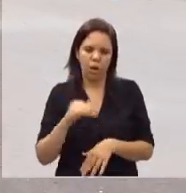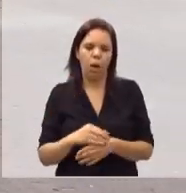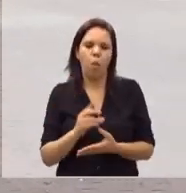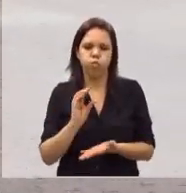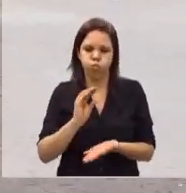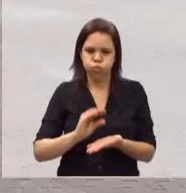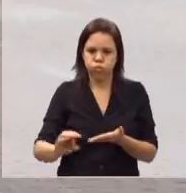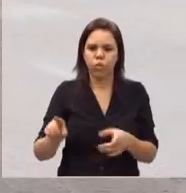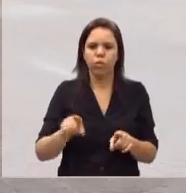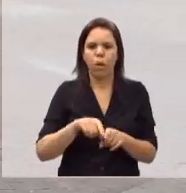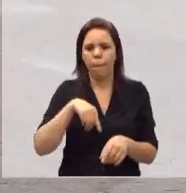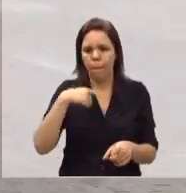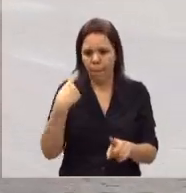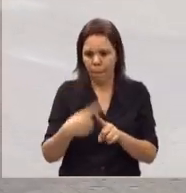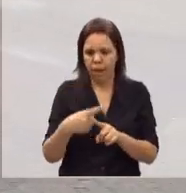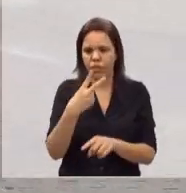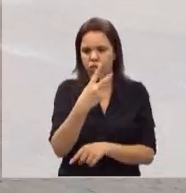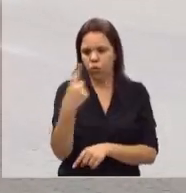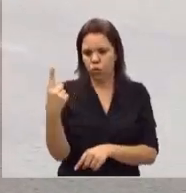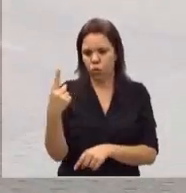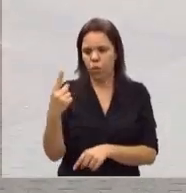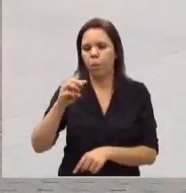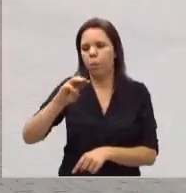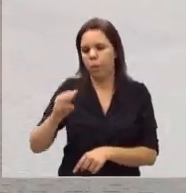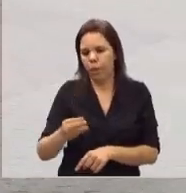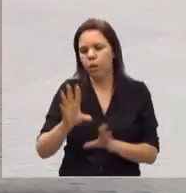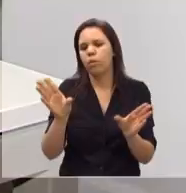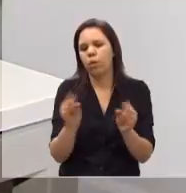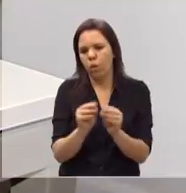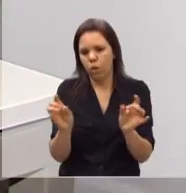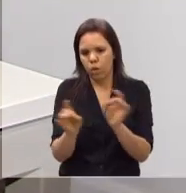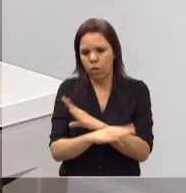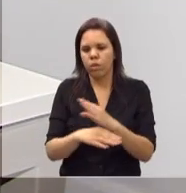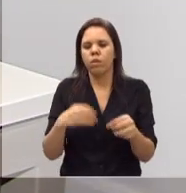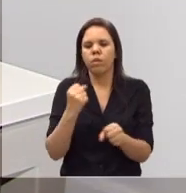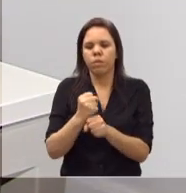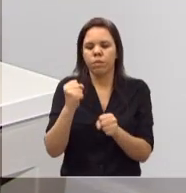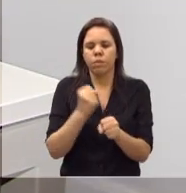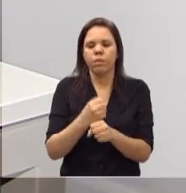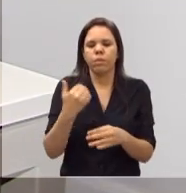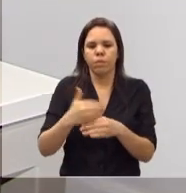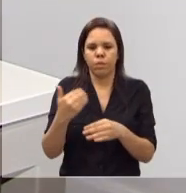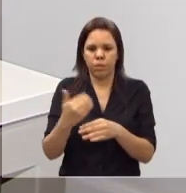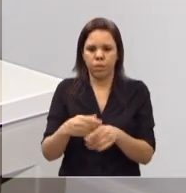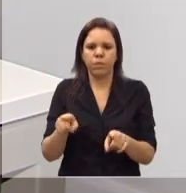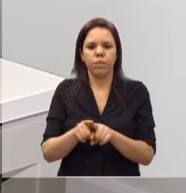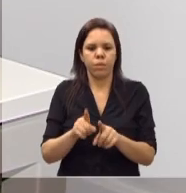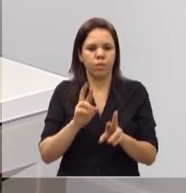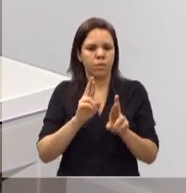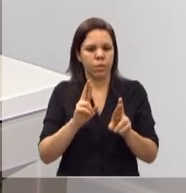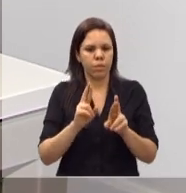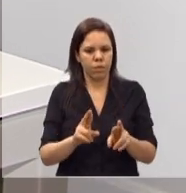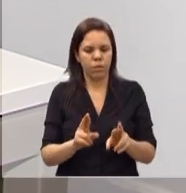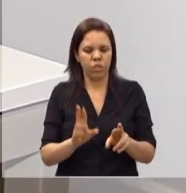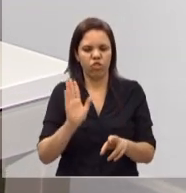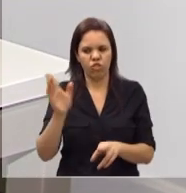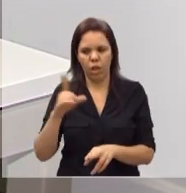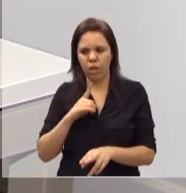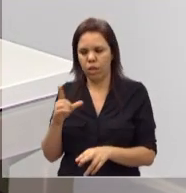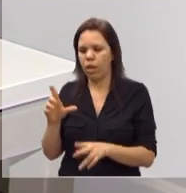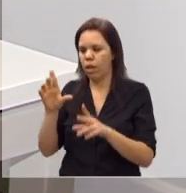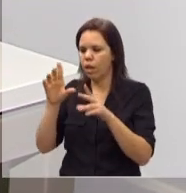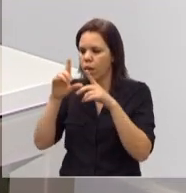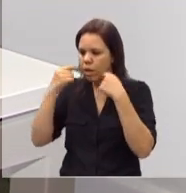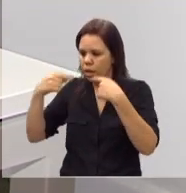segunda parte, mais 21 milhões, para a conclusão da reforma. Então nós esperamos que a gente possa ter o Castro Mendes, como já tem hoje